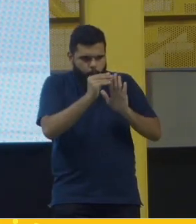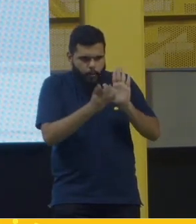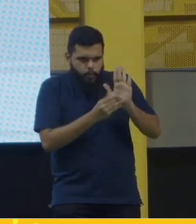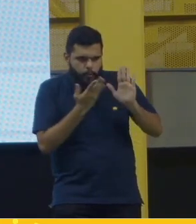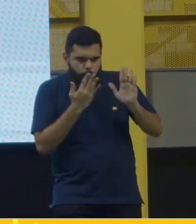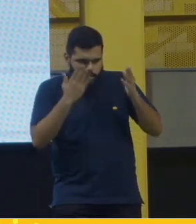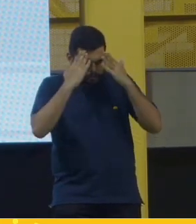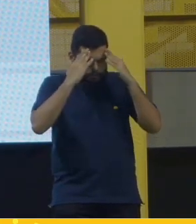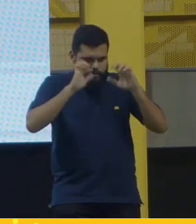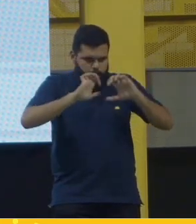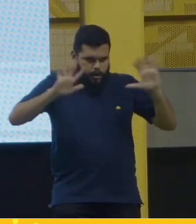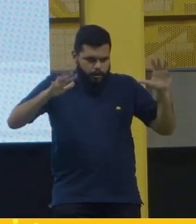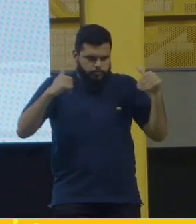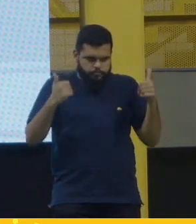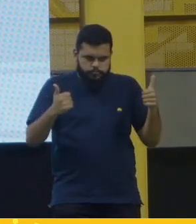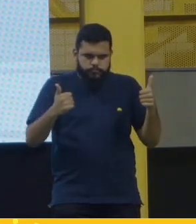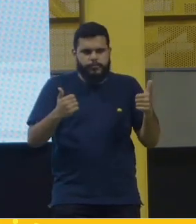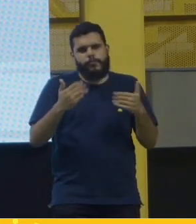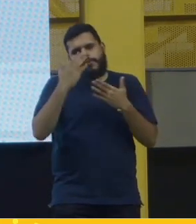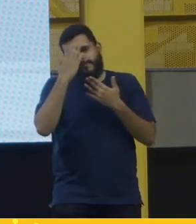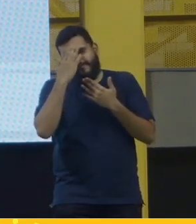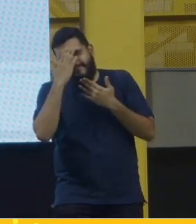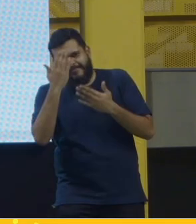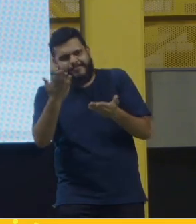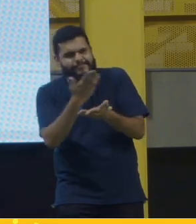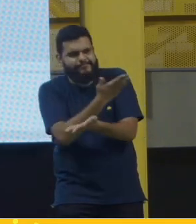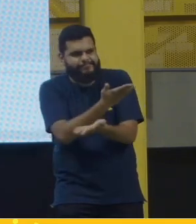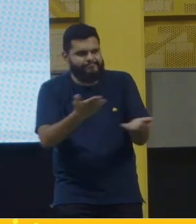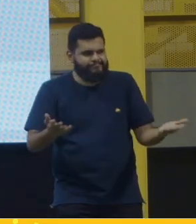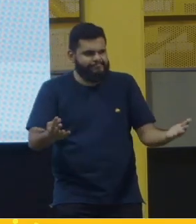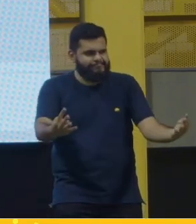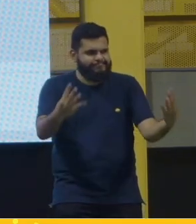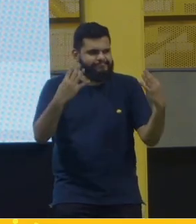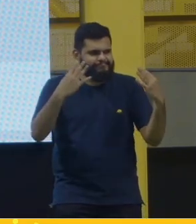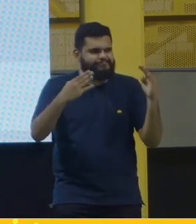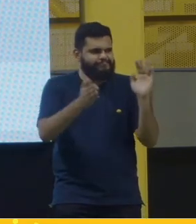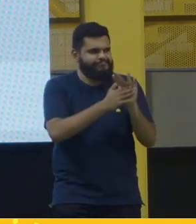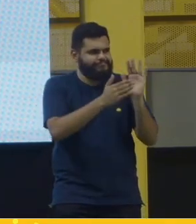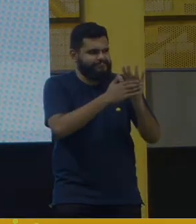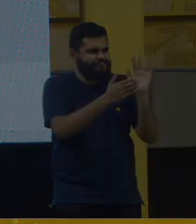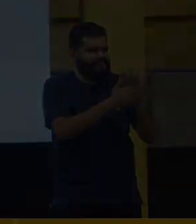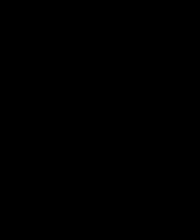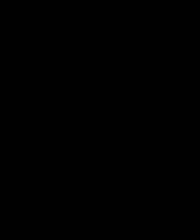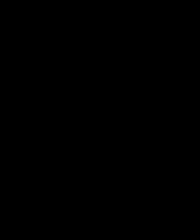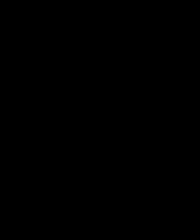Então, meu muito obrigado pela atenção de todos vocês.